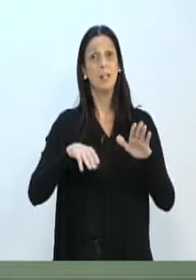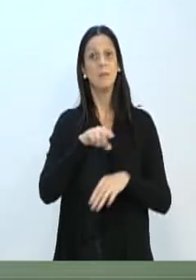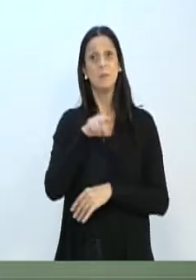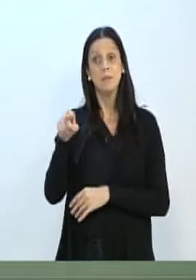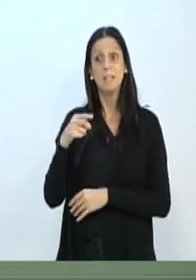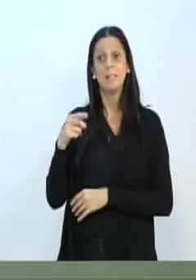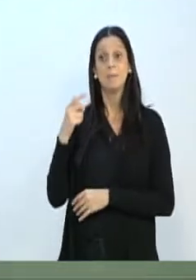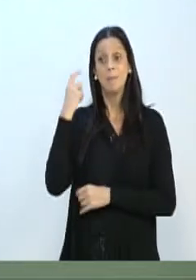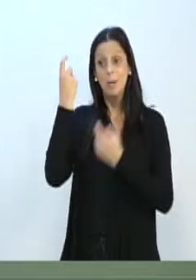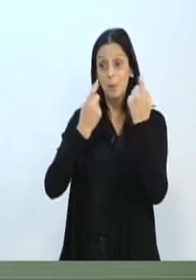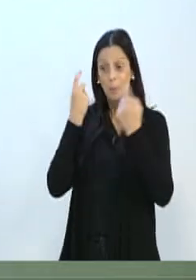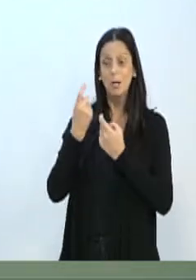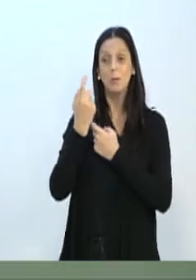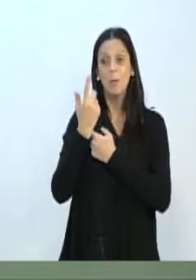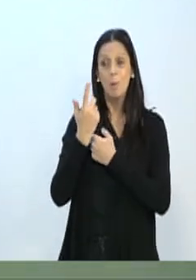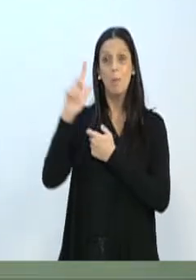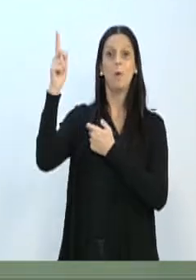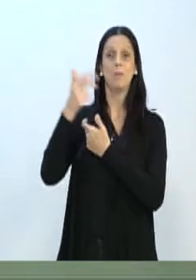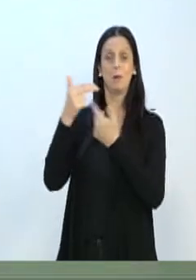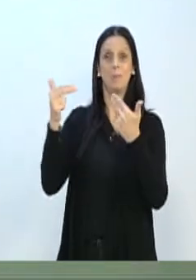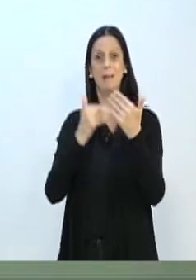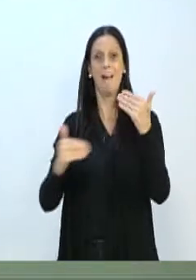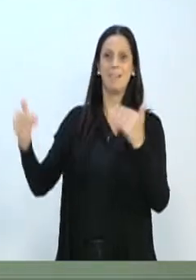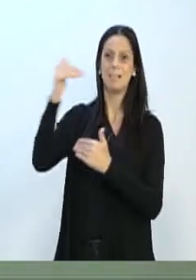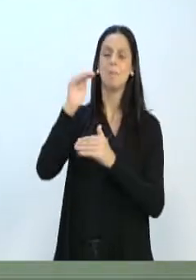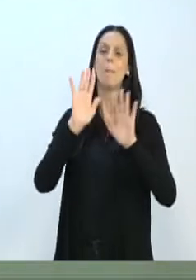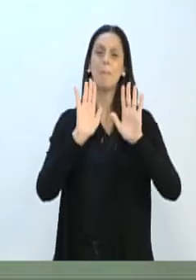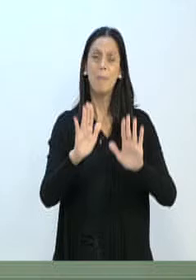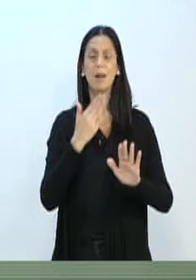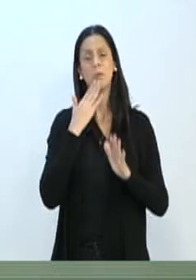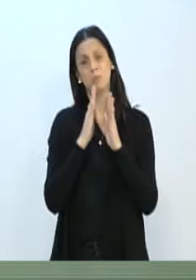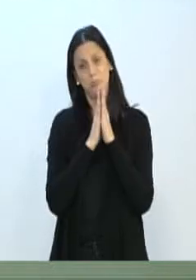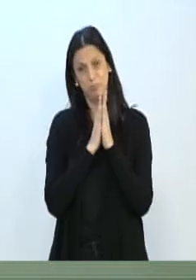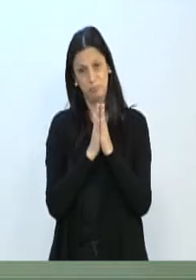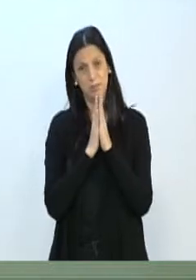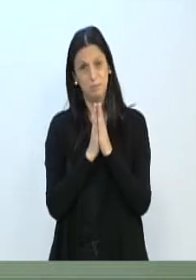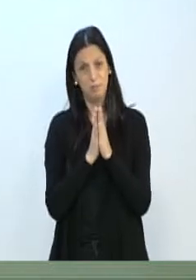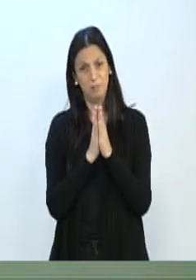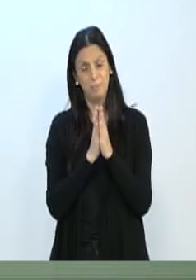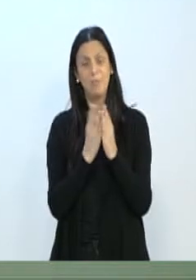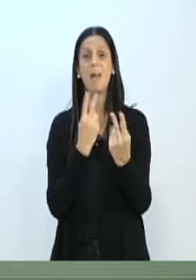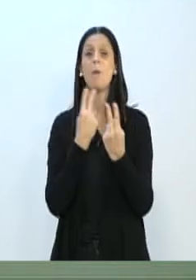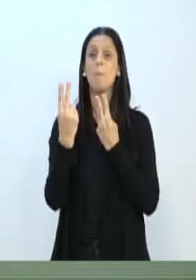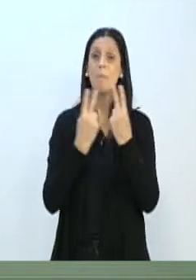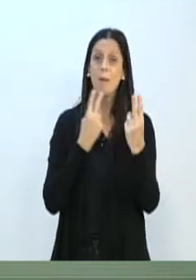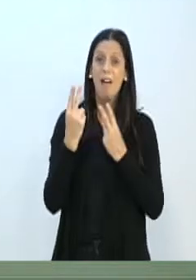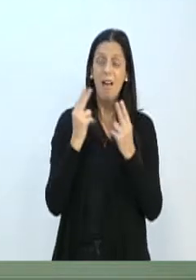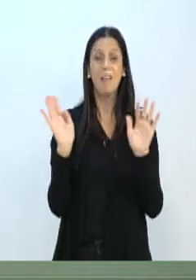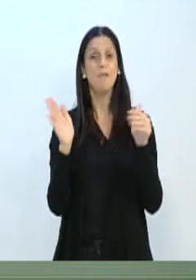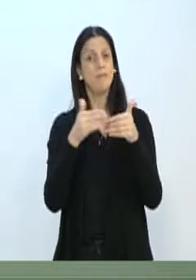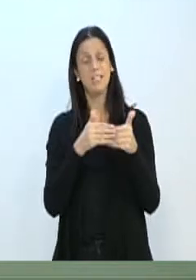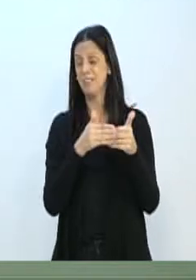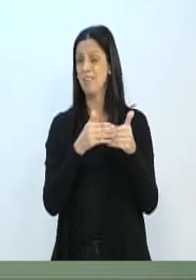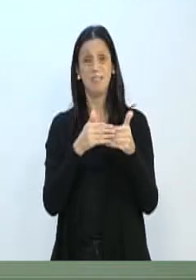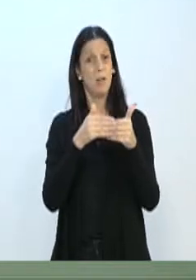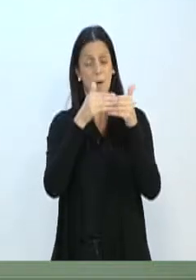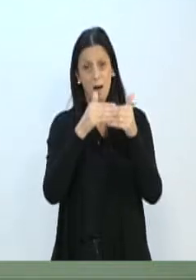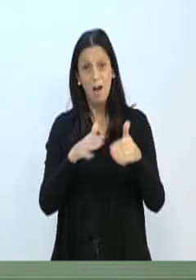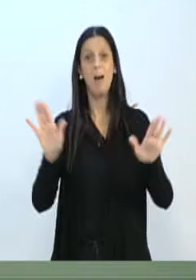outras coisas agora. É legítimo. Eu quero fazer um apelo a você. Desobstrua as rodovias. Isso